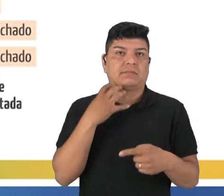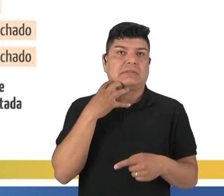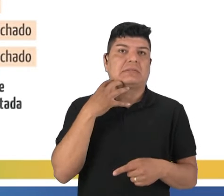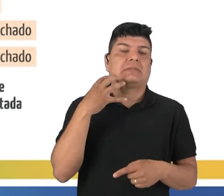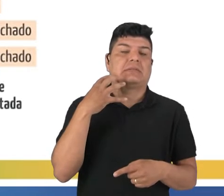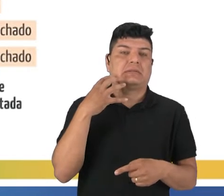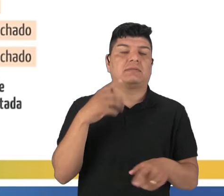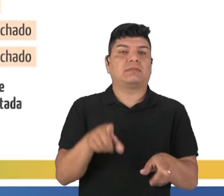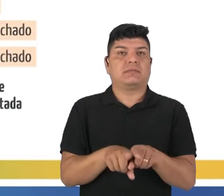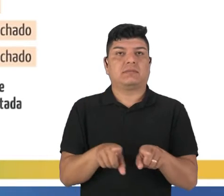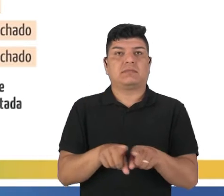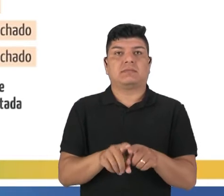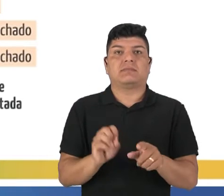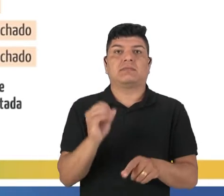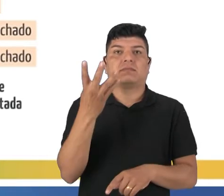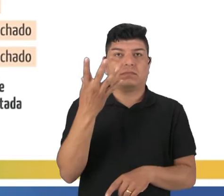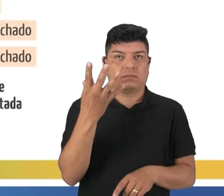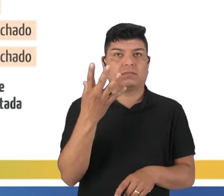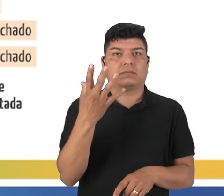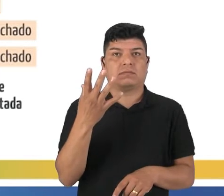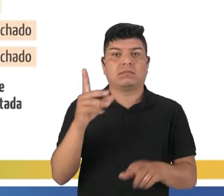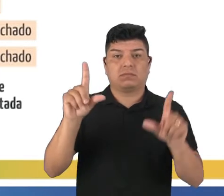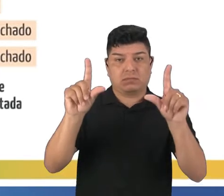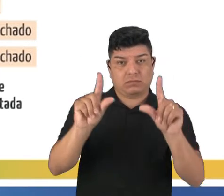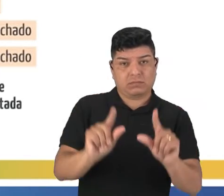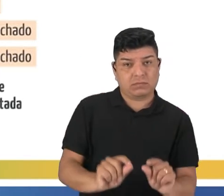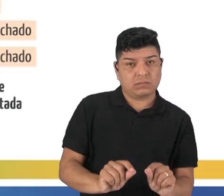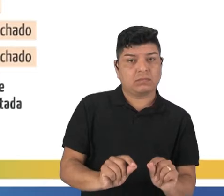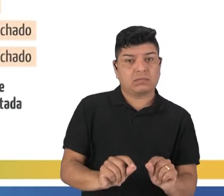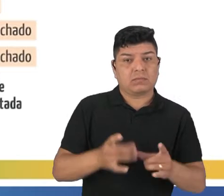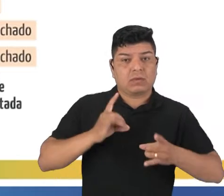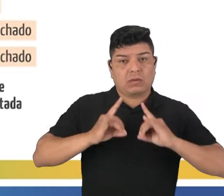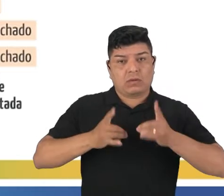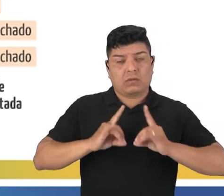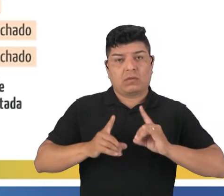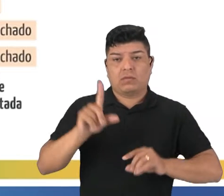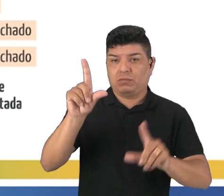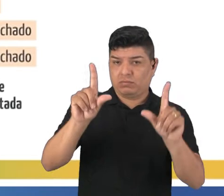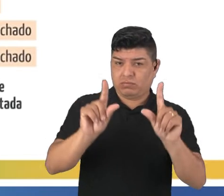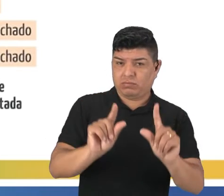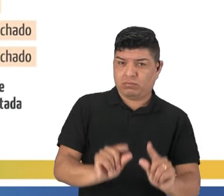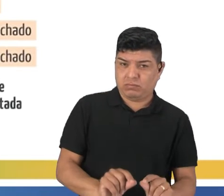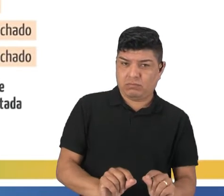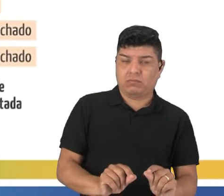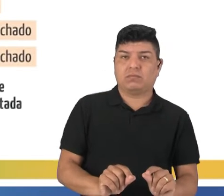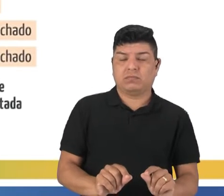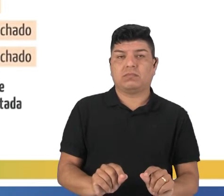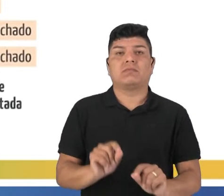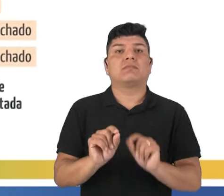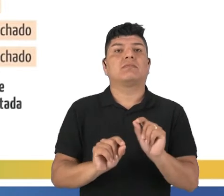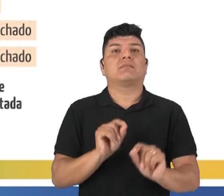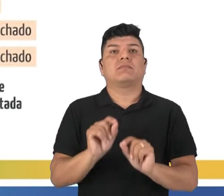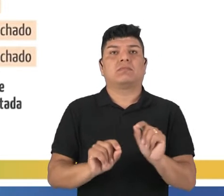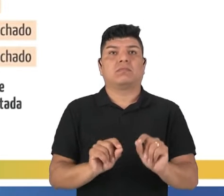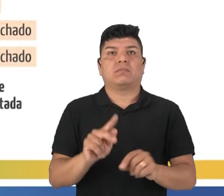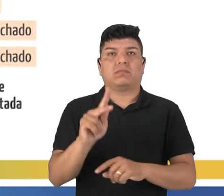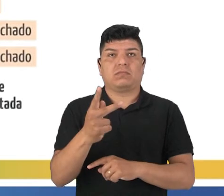aumenta. E também ocorre a baixa produção desses hormônios pela tireoide, que nós chamamos